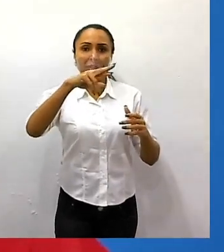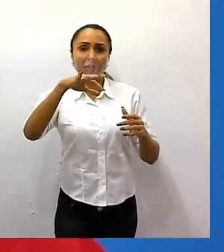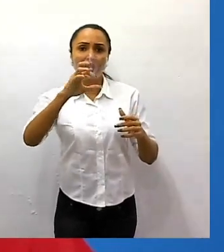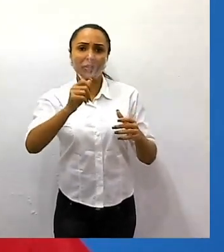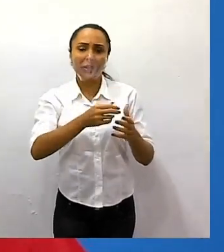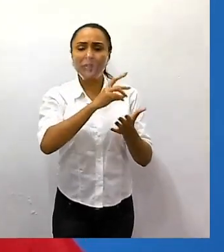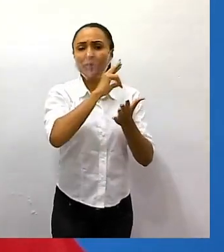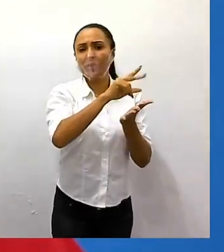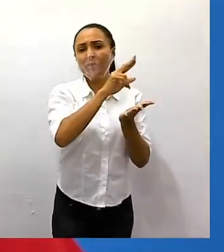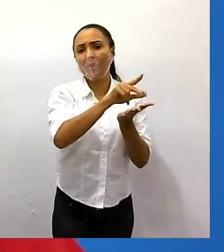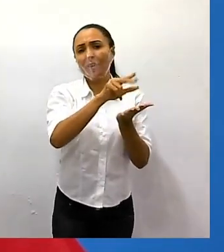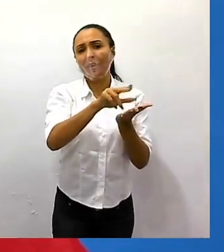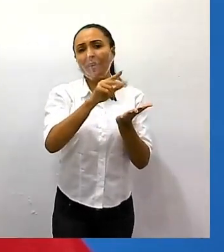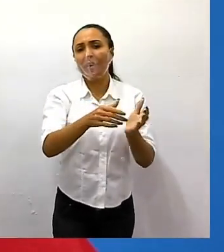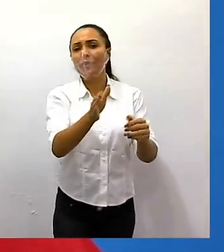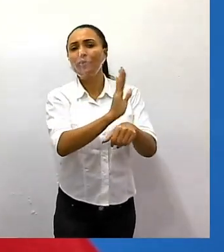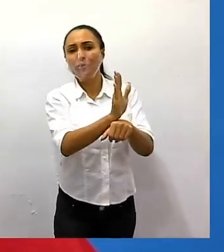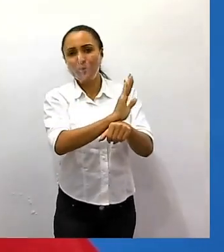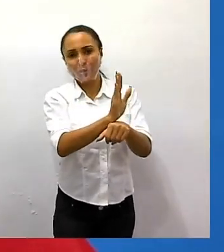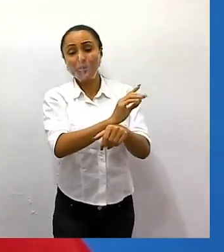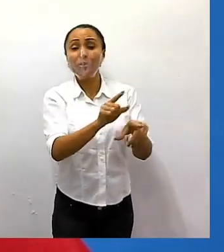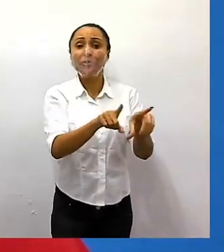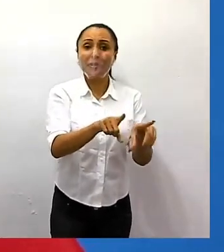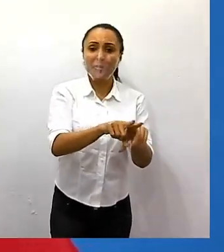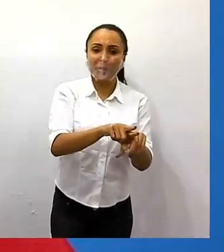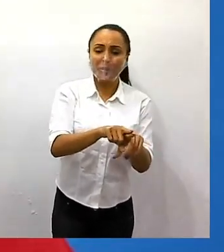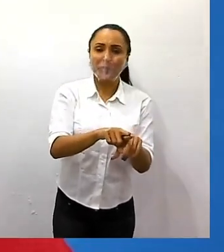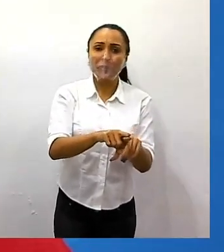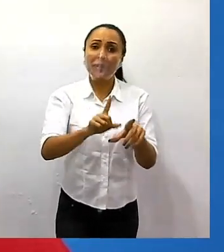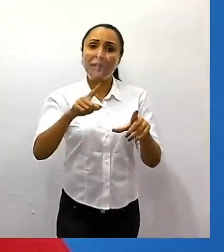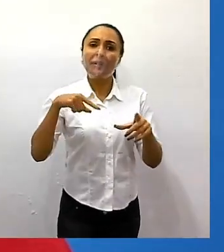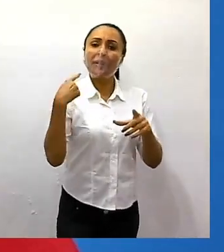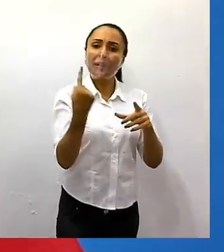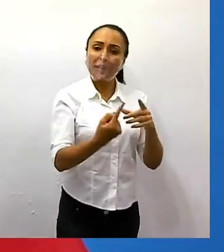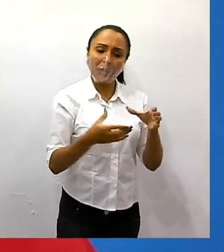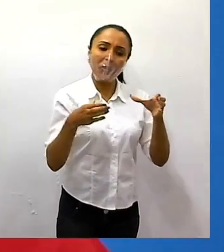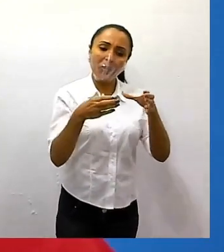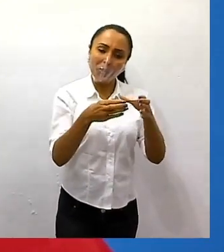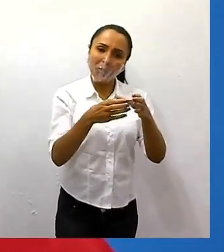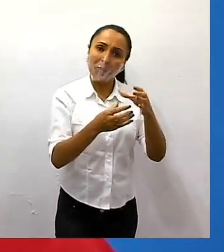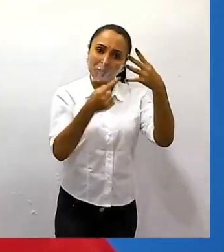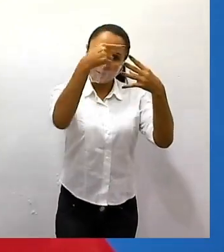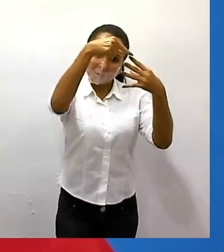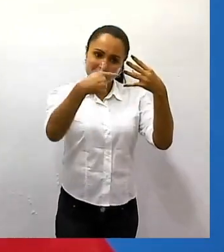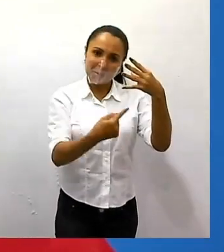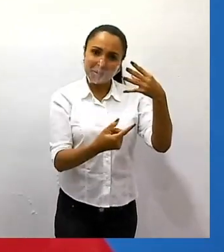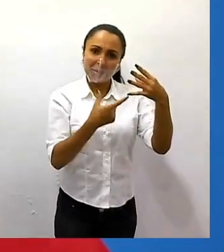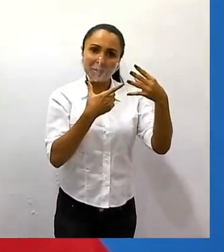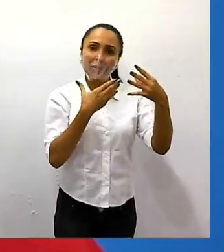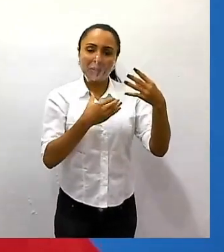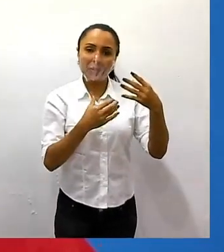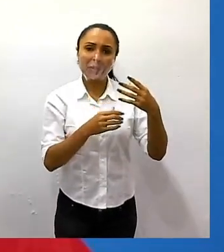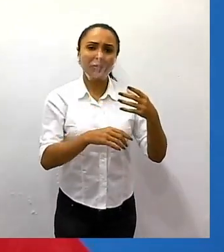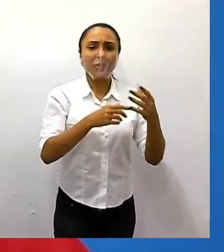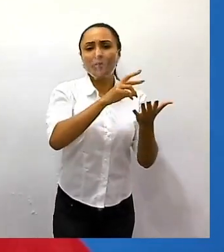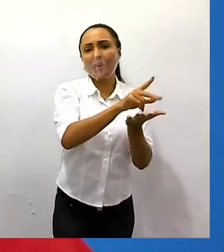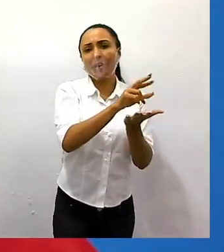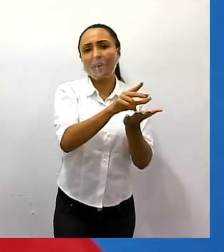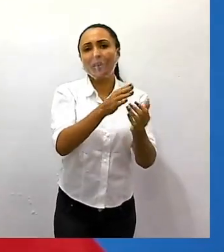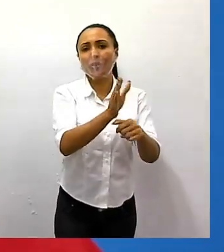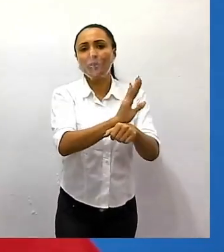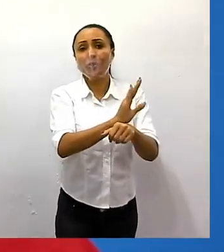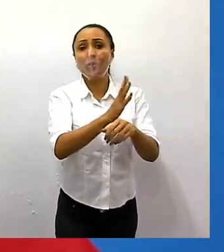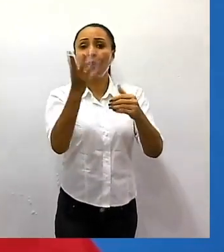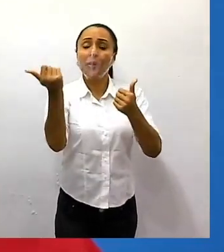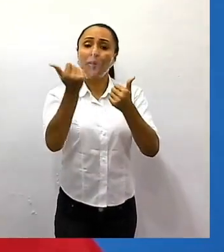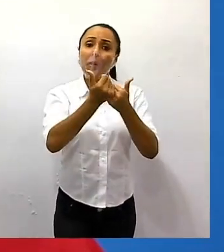filmes. Então, eles tiveram vários filmes produzidos com esse apoio